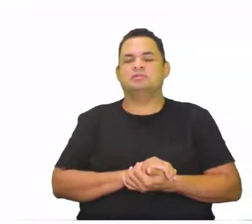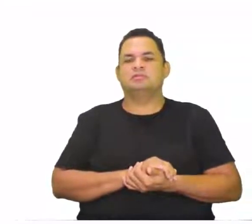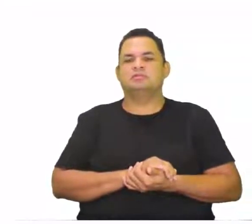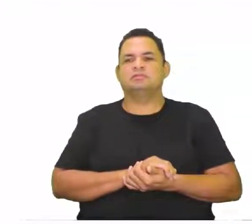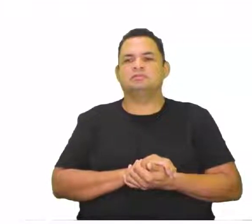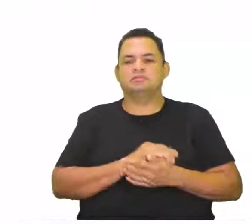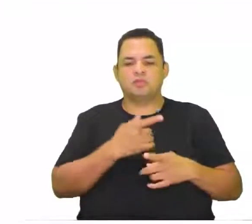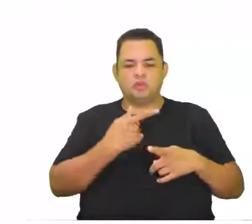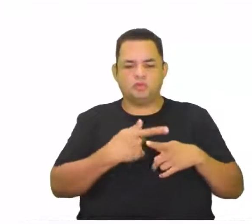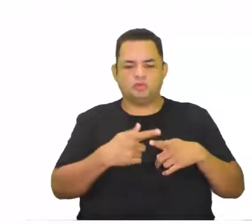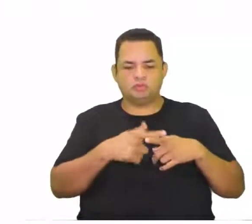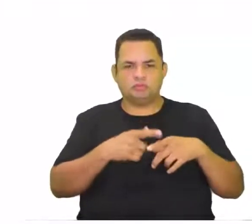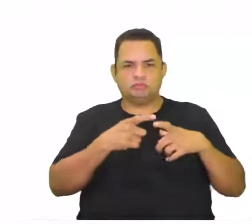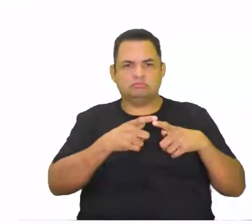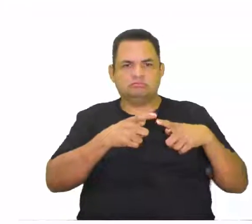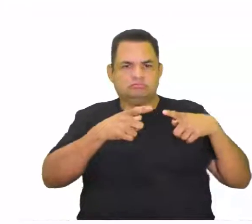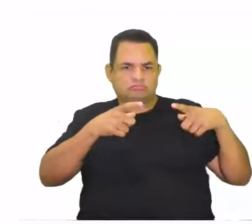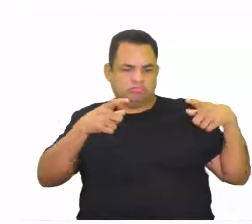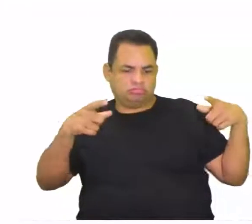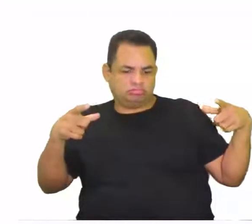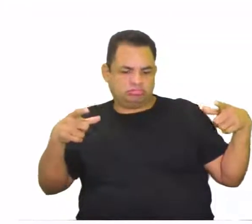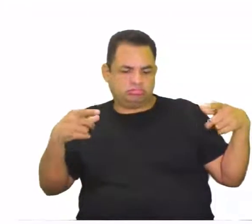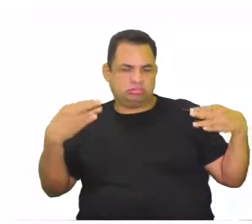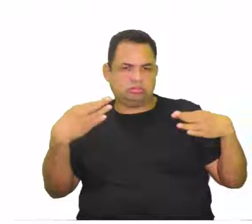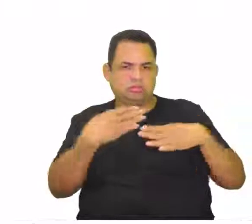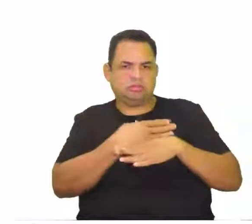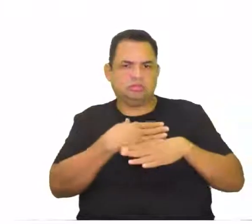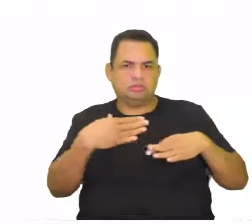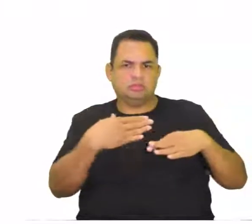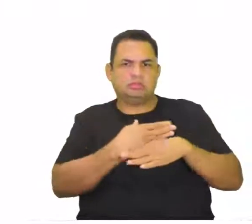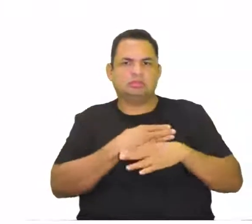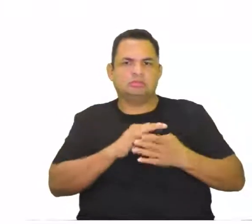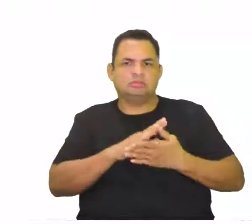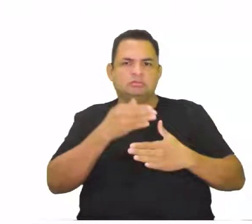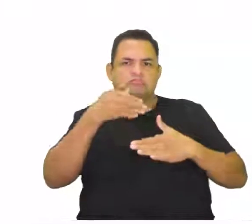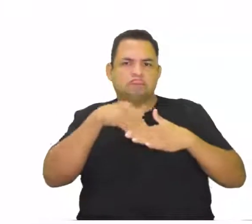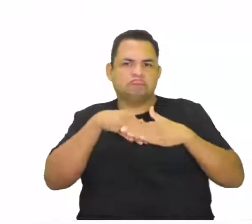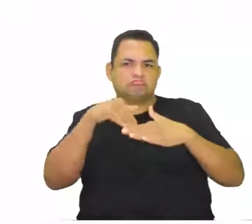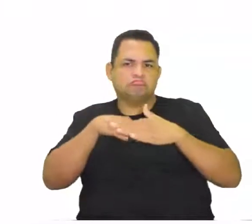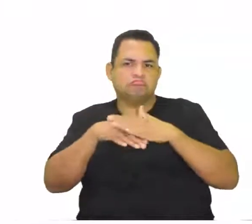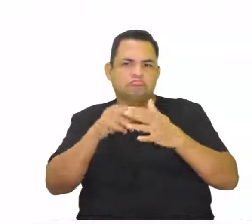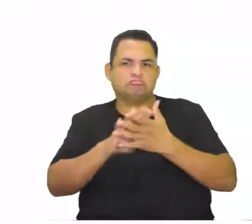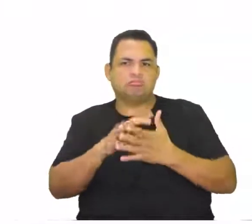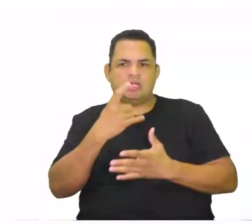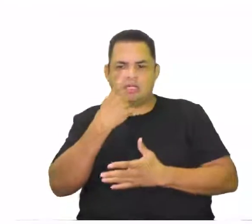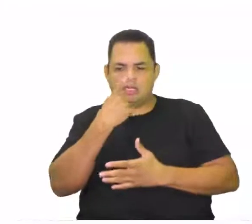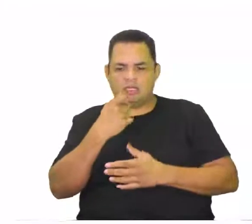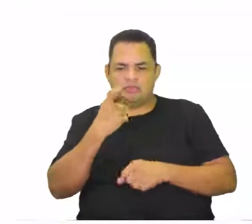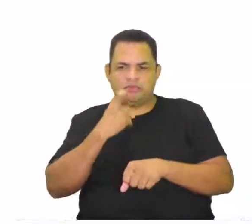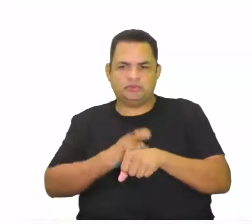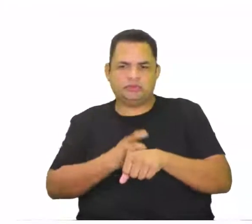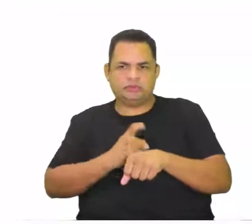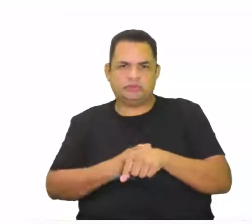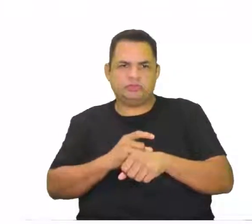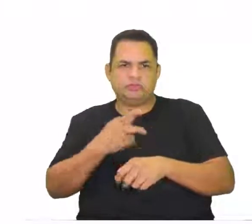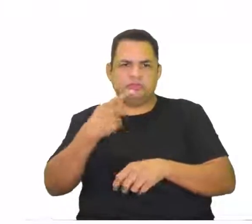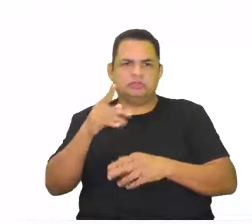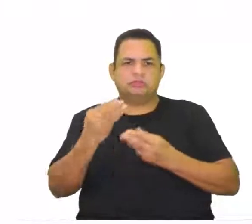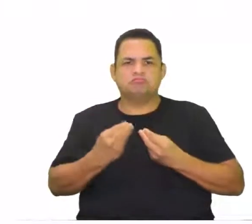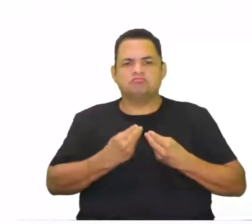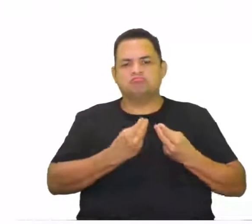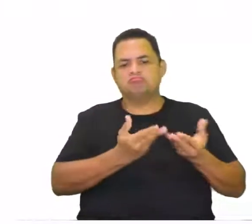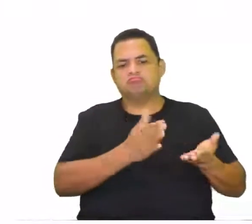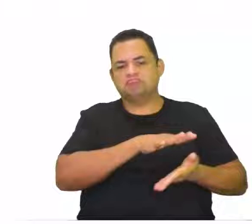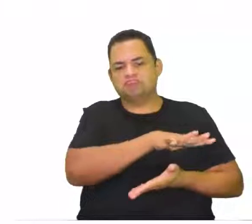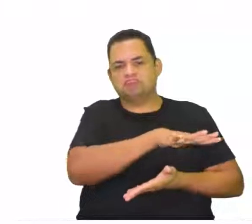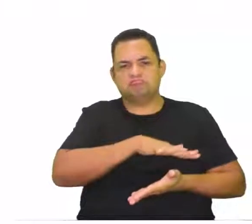dos grandes problemas das regiões urbanas é o acúmulo de lixo sólido e sua